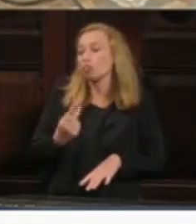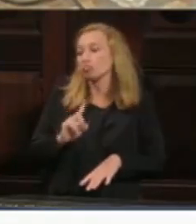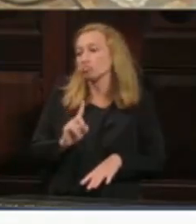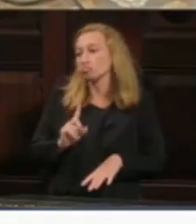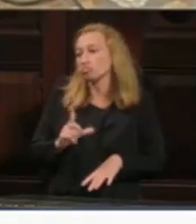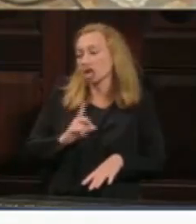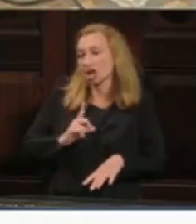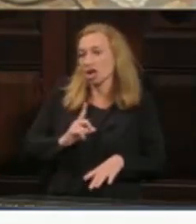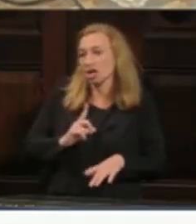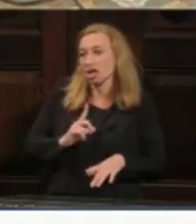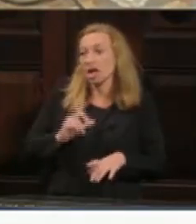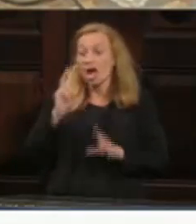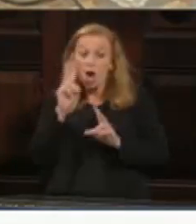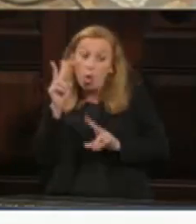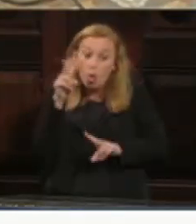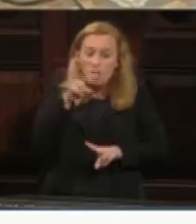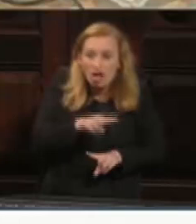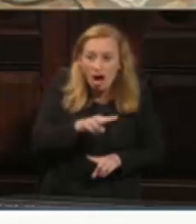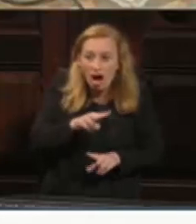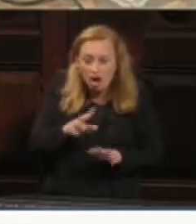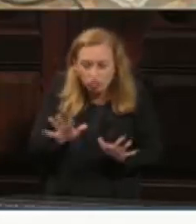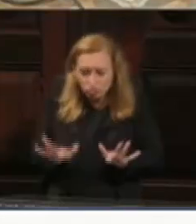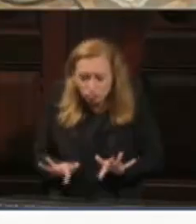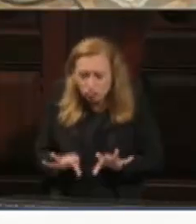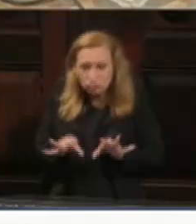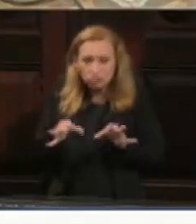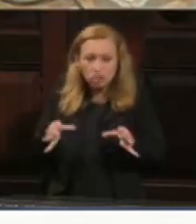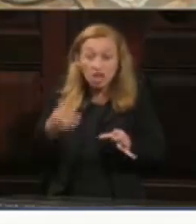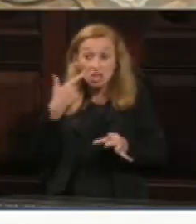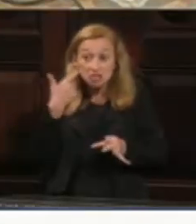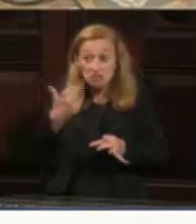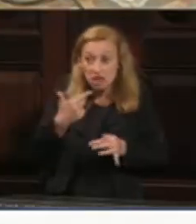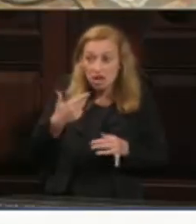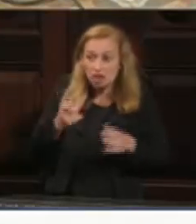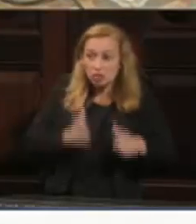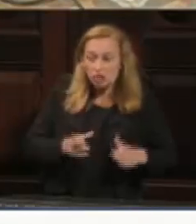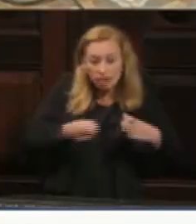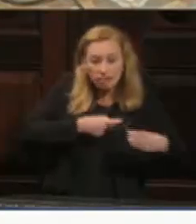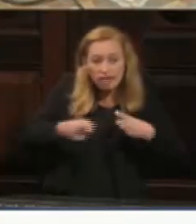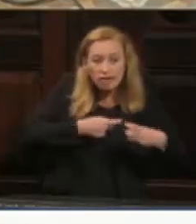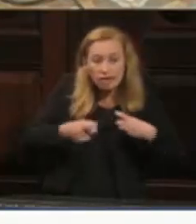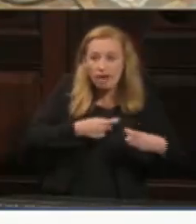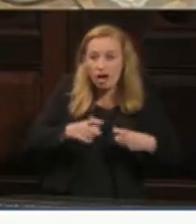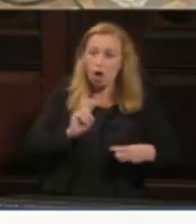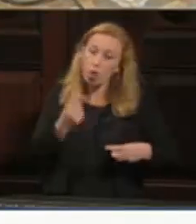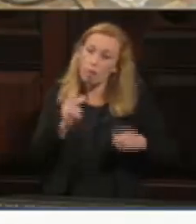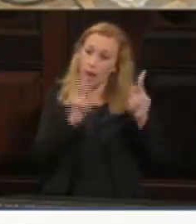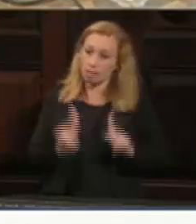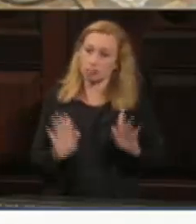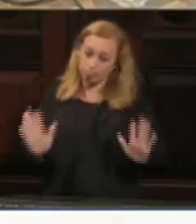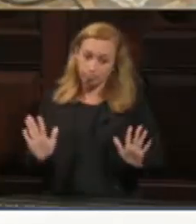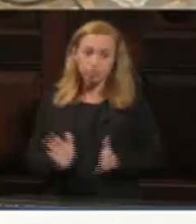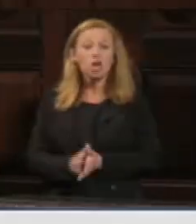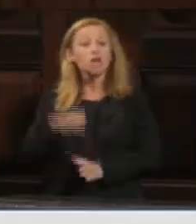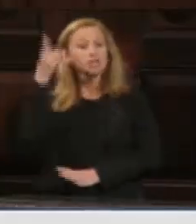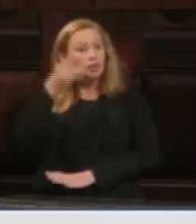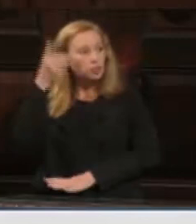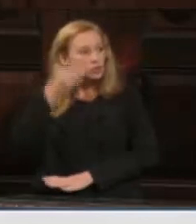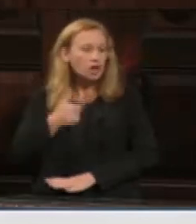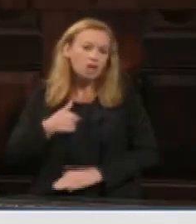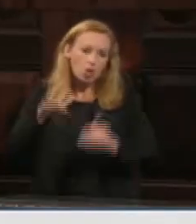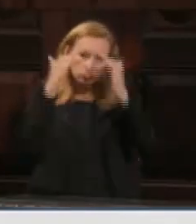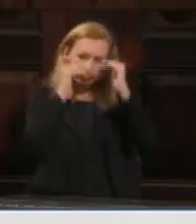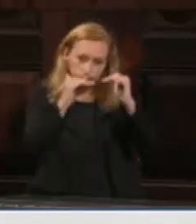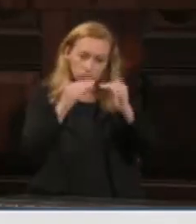ter um olhar sobre a humanidade, se queremos a humanidade em guerra ou a humanidade em paz. Deputado, eu